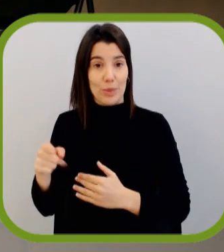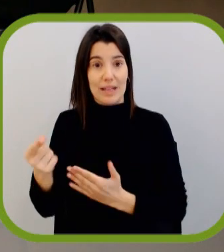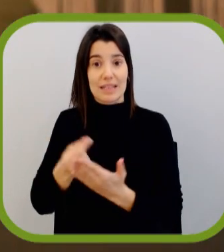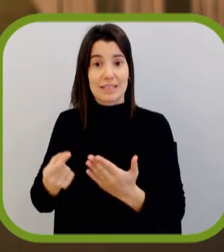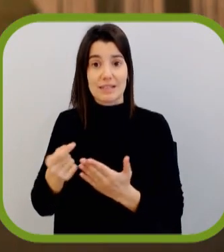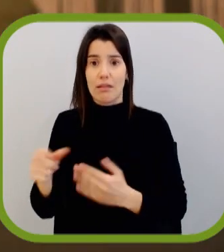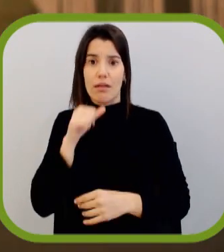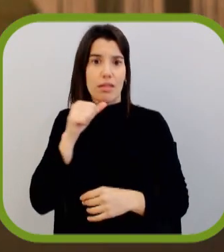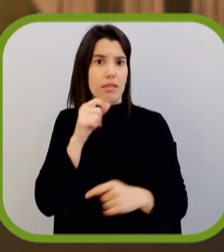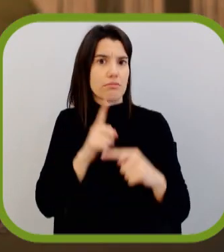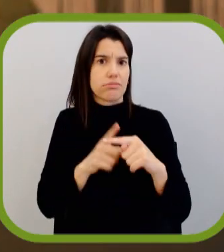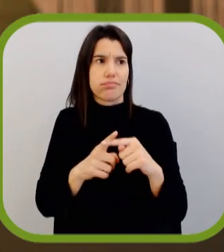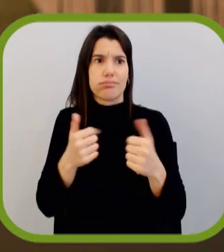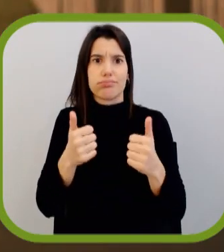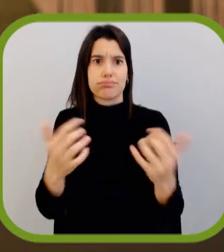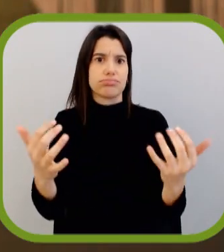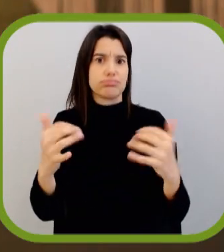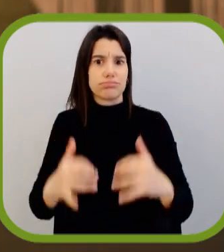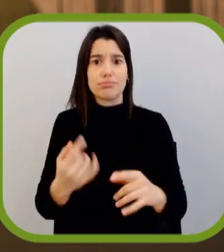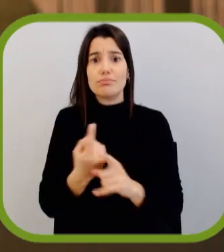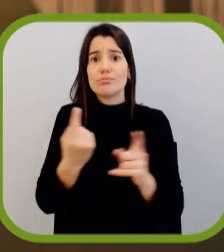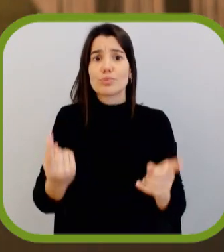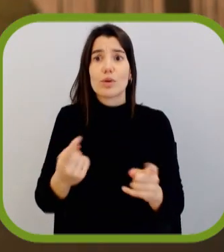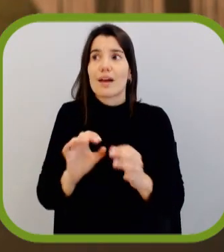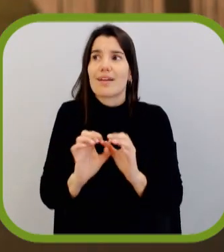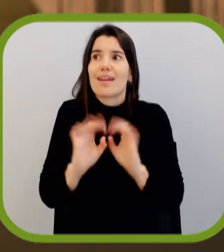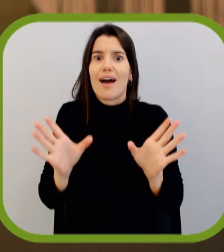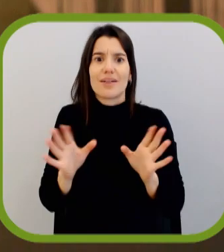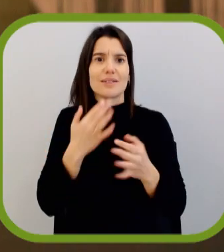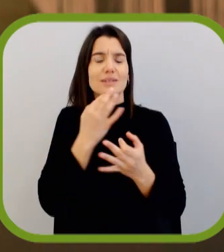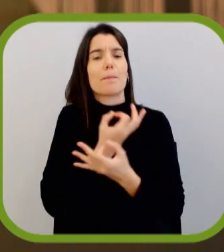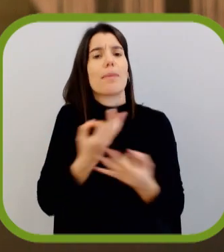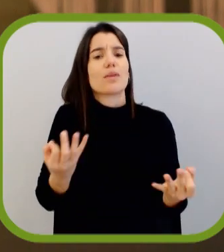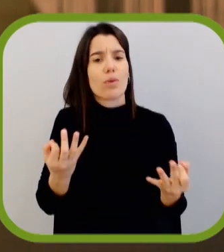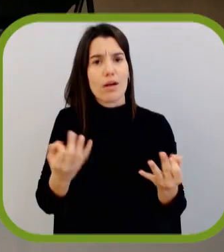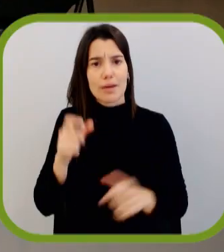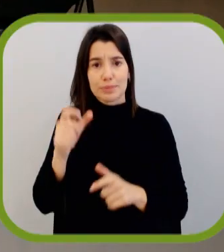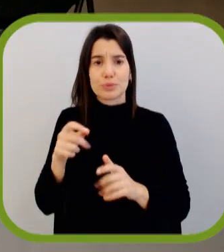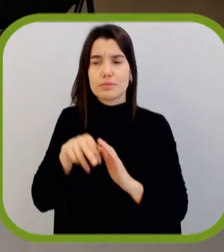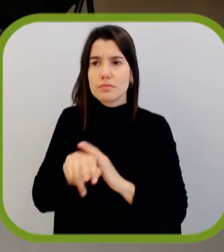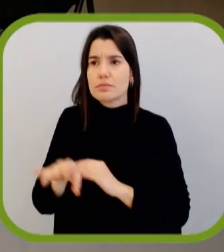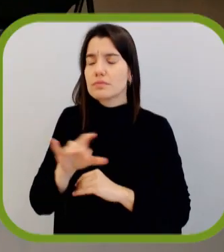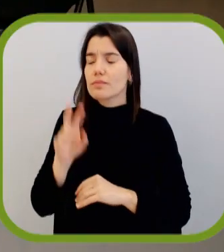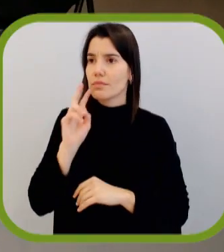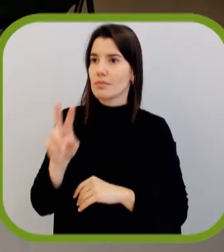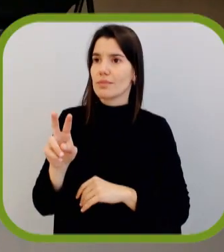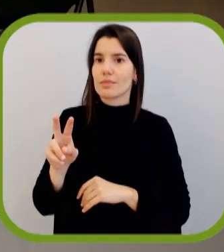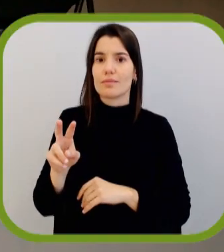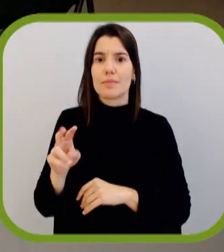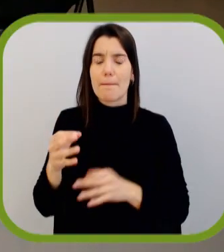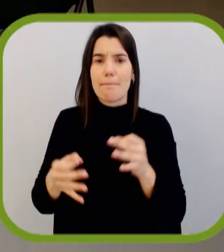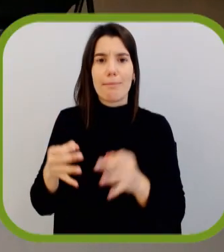fazem desenho, aquilo tem sempre imenso sucesso, porque é evidente que aquilo é fascinante, porque as pessoas chegam a um sítio e estão